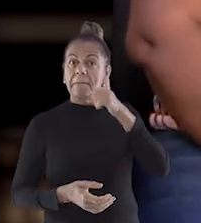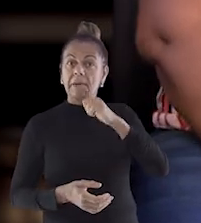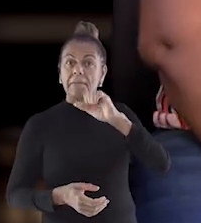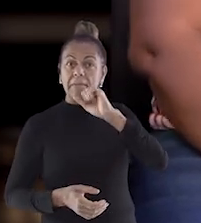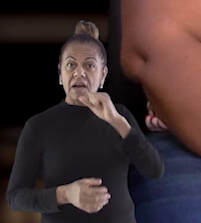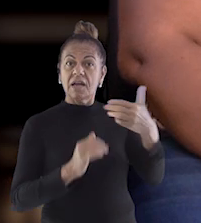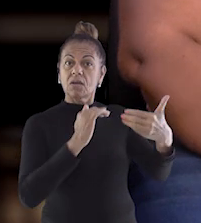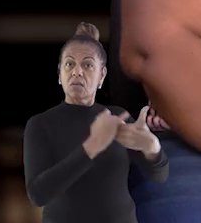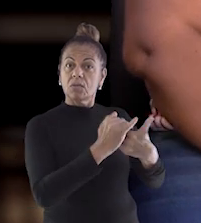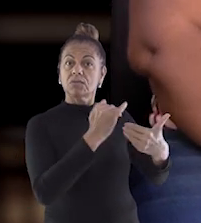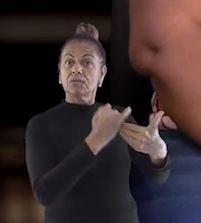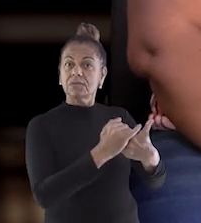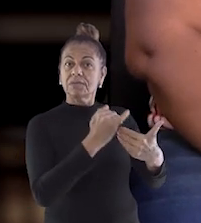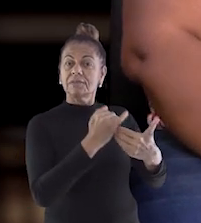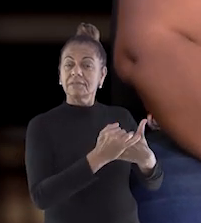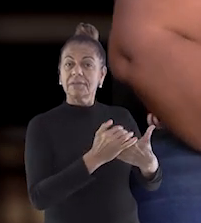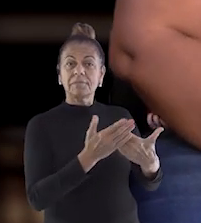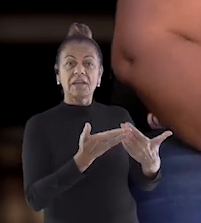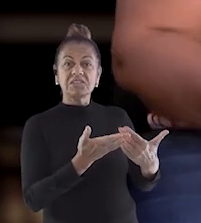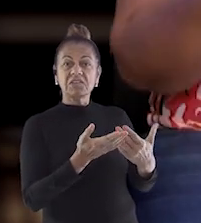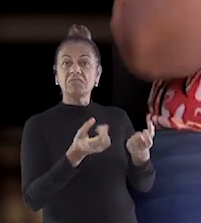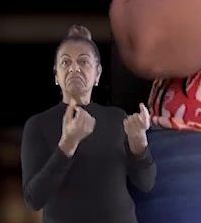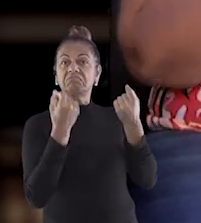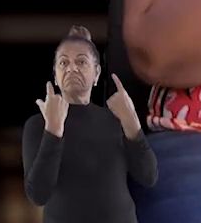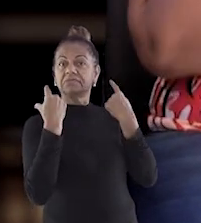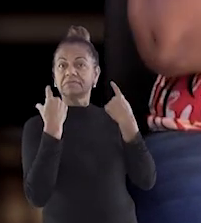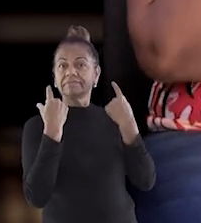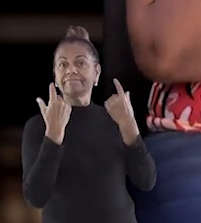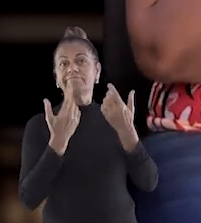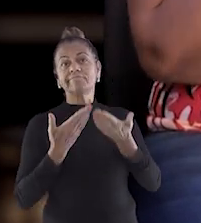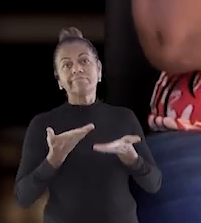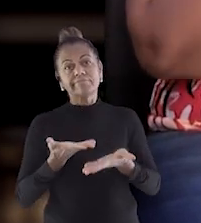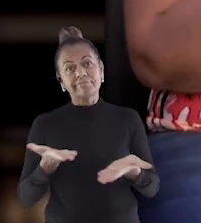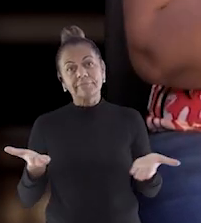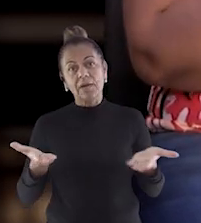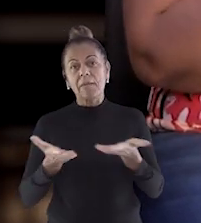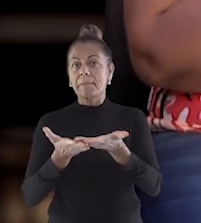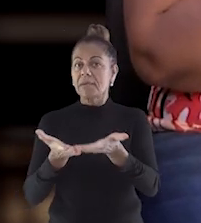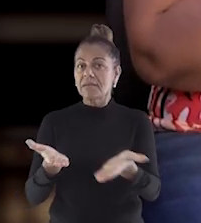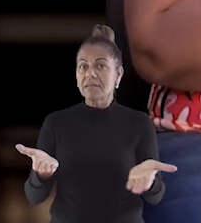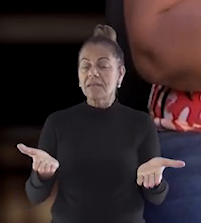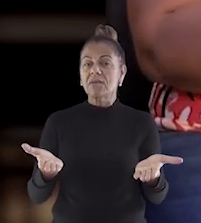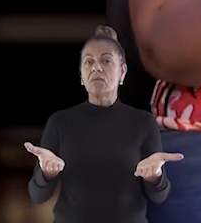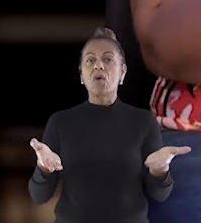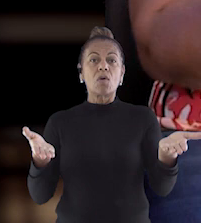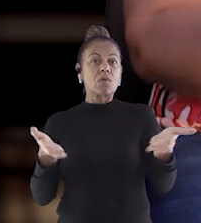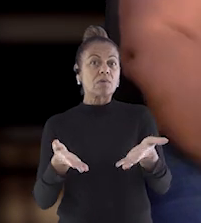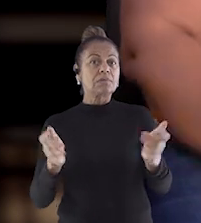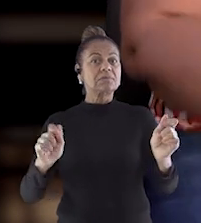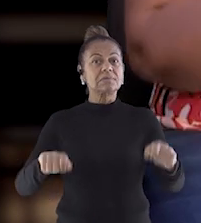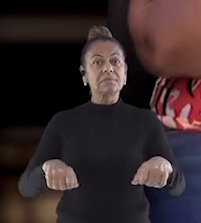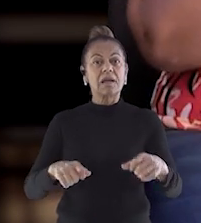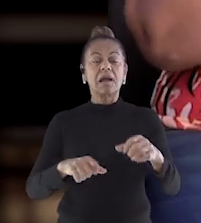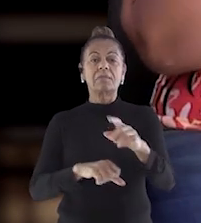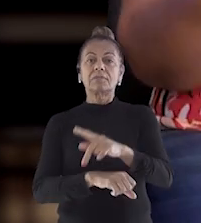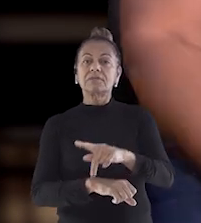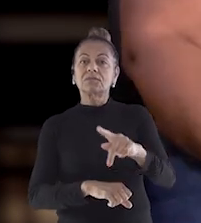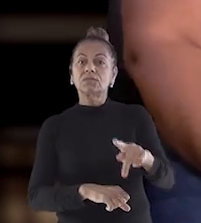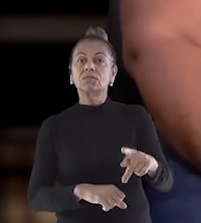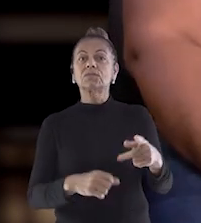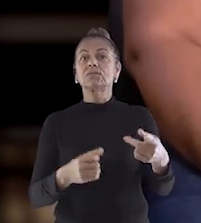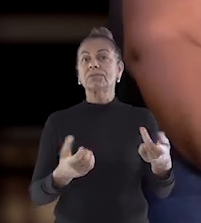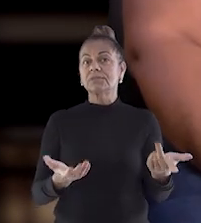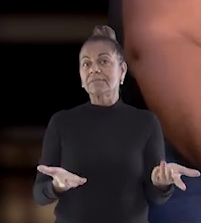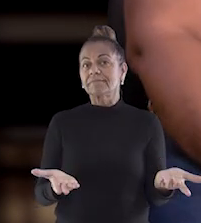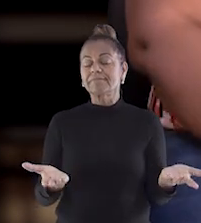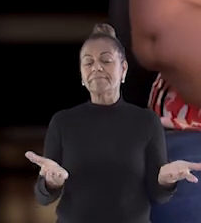que eu vou voltar também. Aí mamãe falou assim, viu, se você tivesse escutado conselho, hoje em dia você já podia ter passado